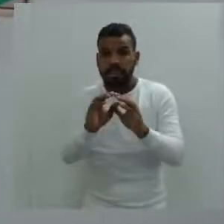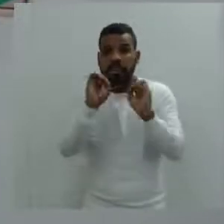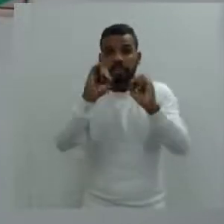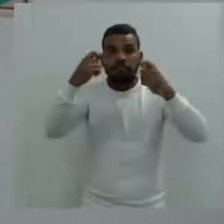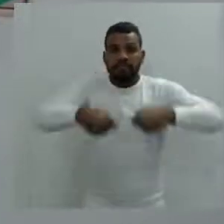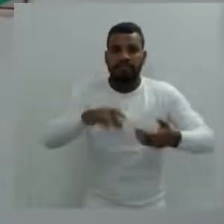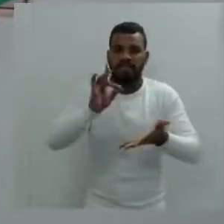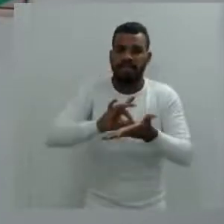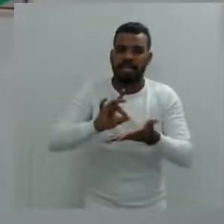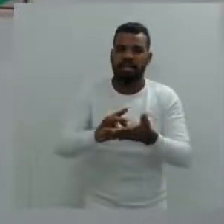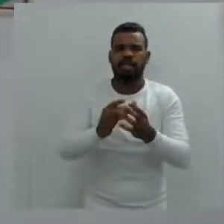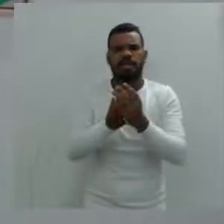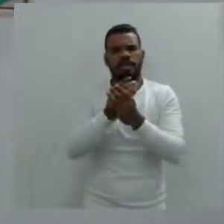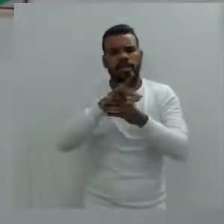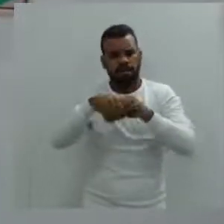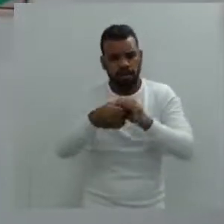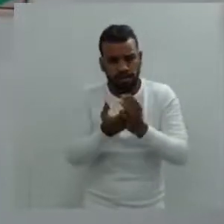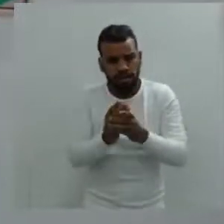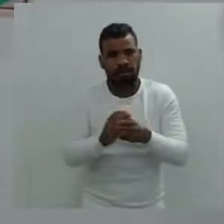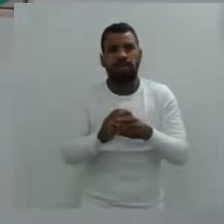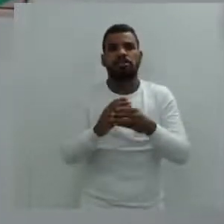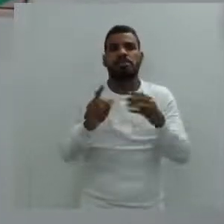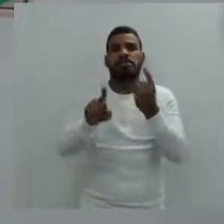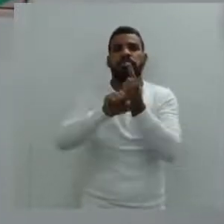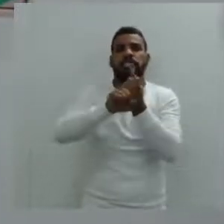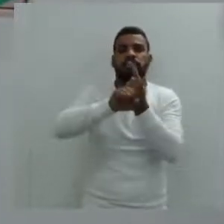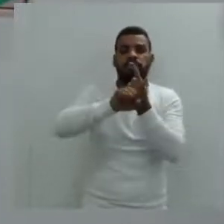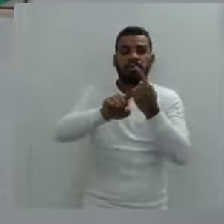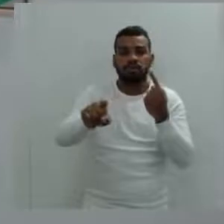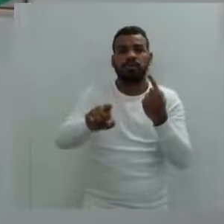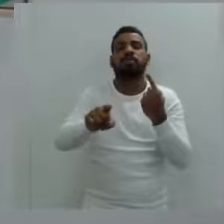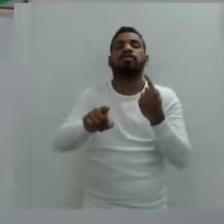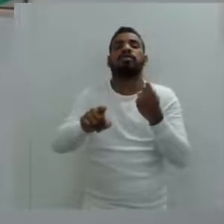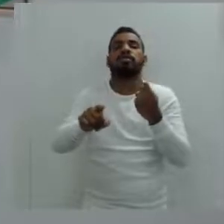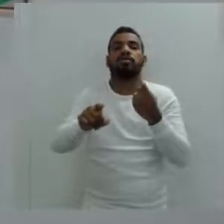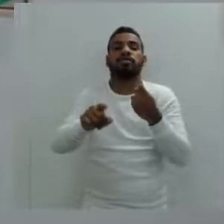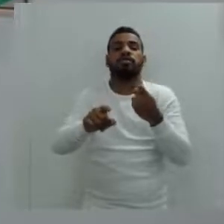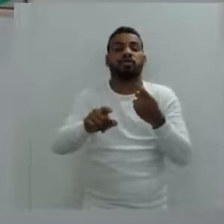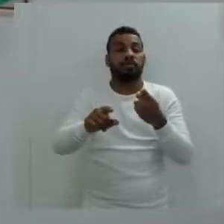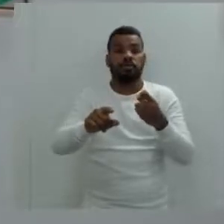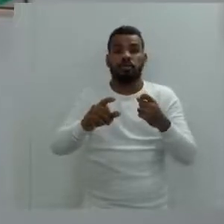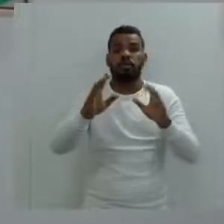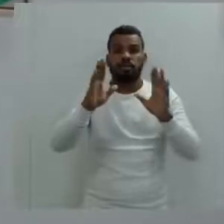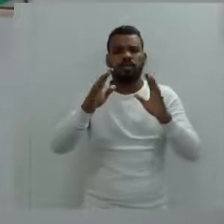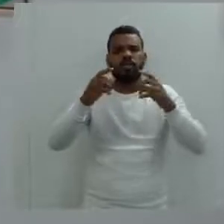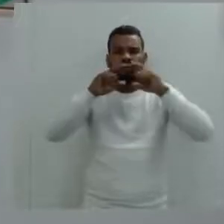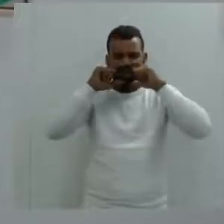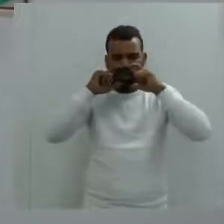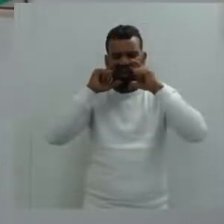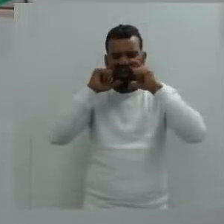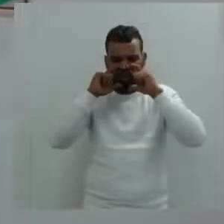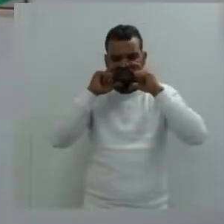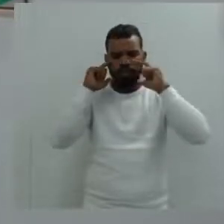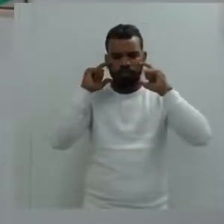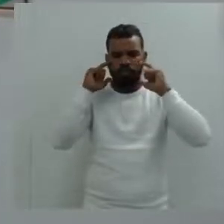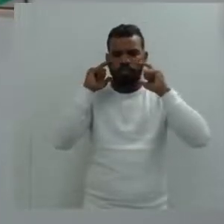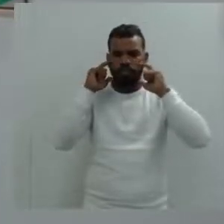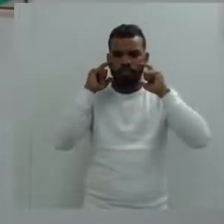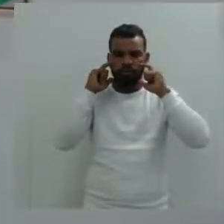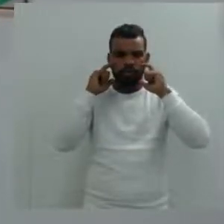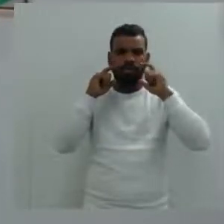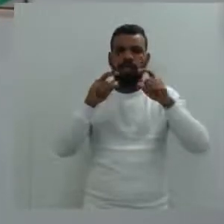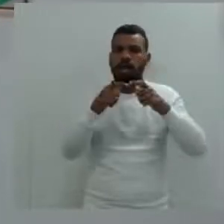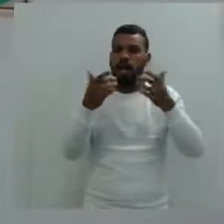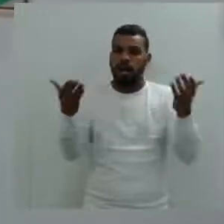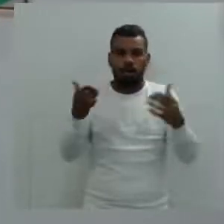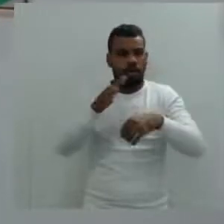necessidade, higienize as mãos, mantenha o distanciamento social e, sem dúvida, use a máscara. É o maior meio